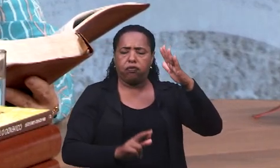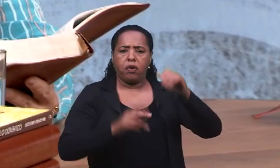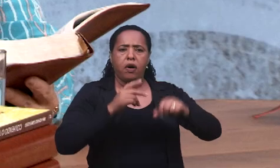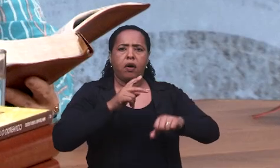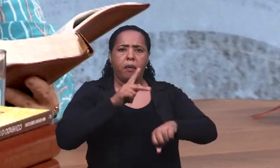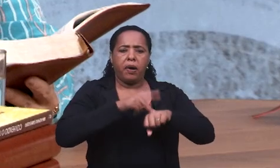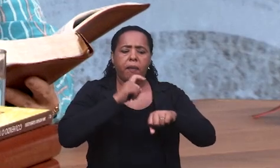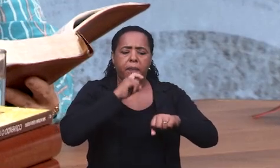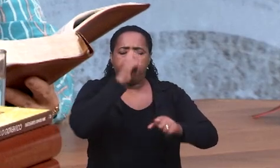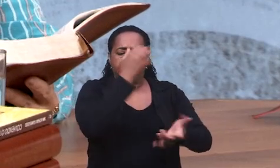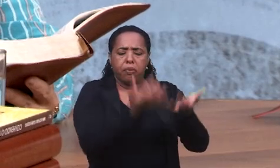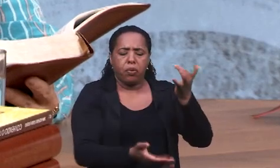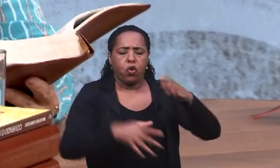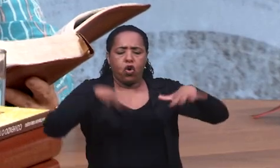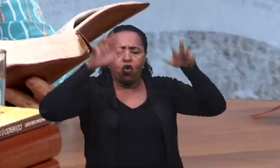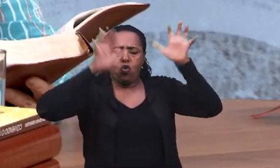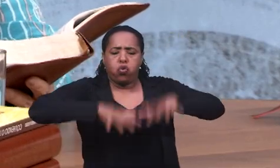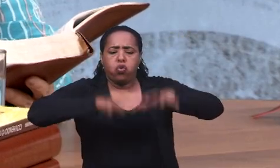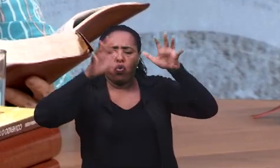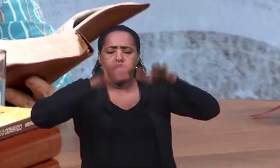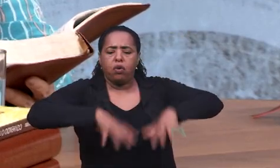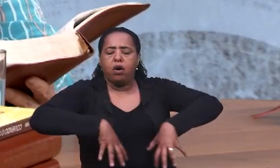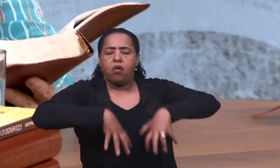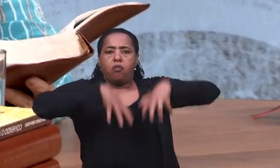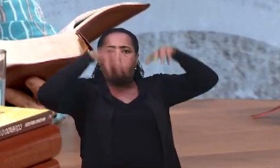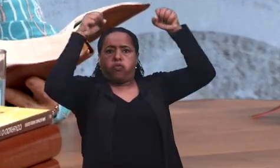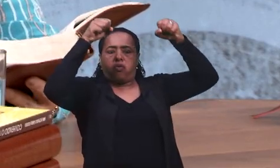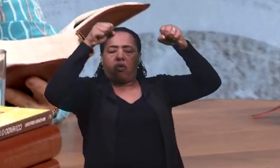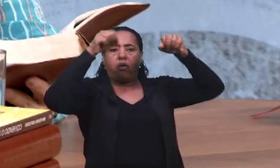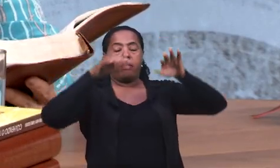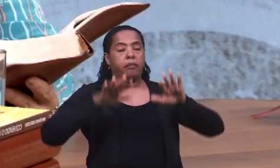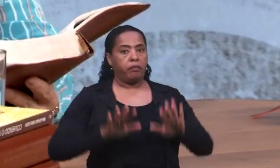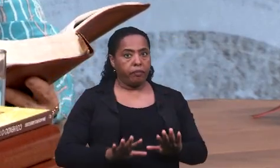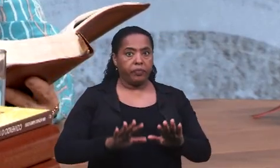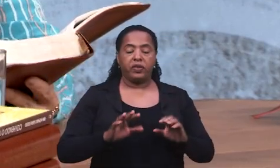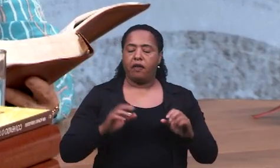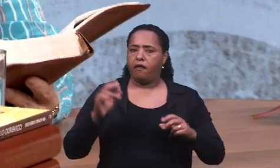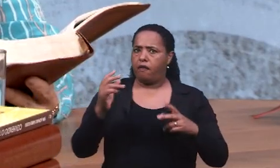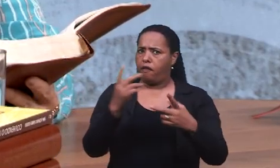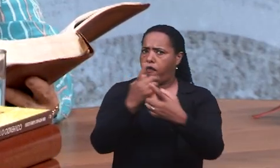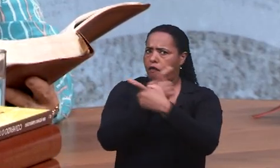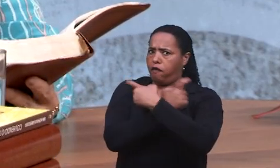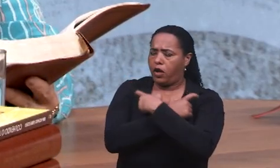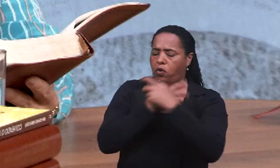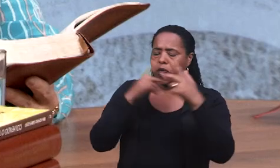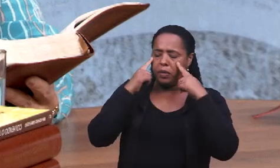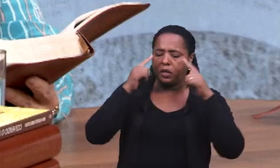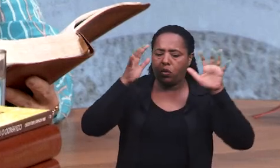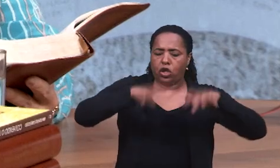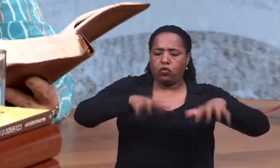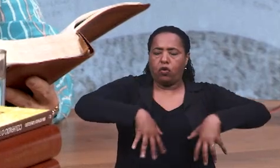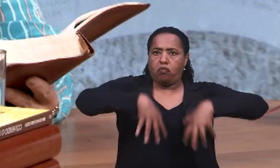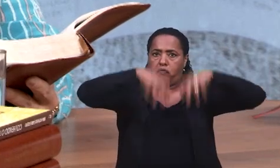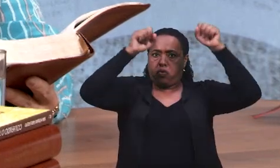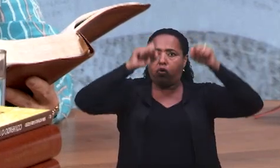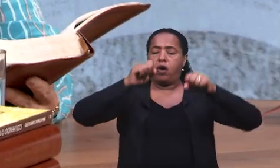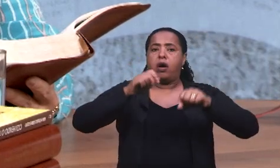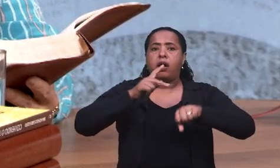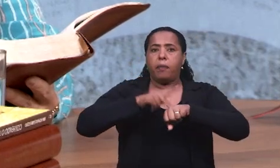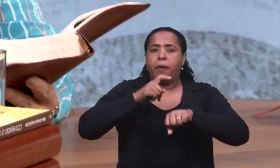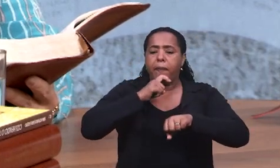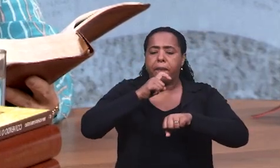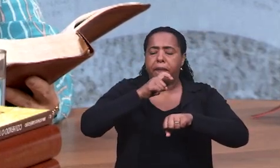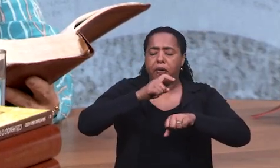chuva não caiu mais sobre a terra. Vendo o Faraó que cessou a chuva e a saraiva e os